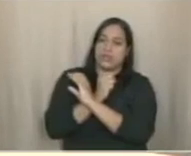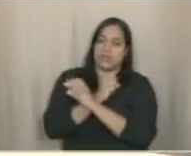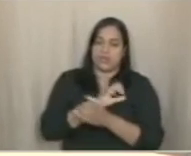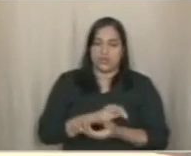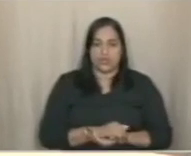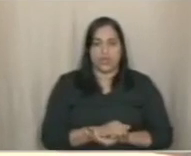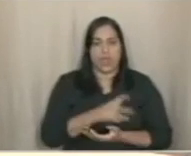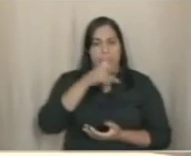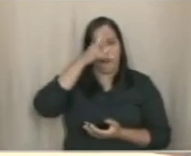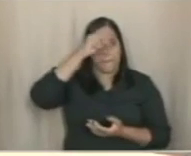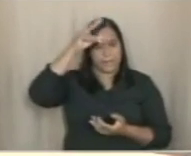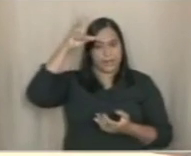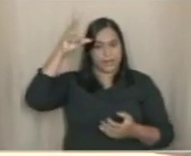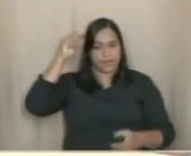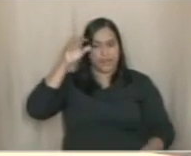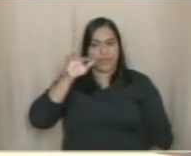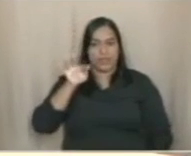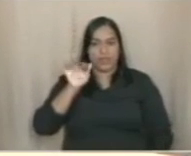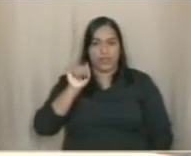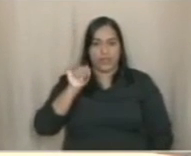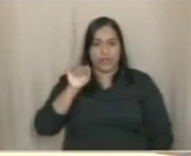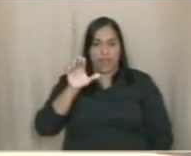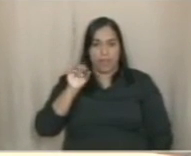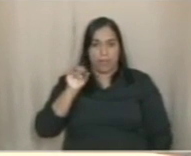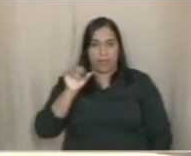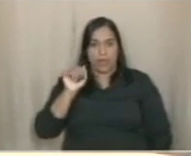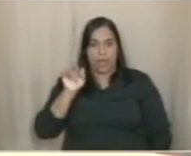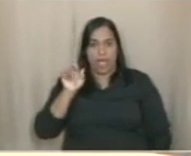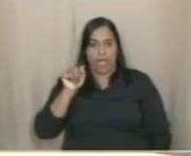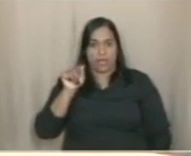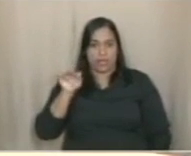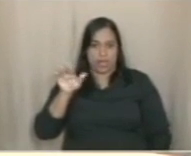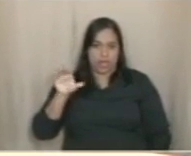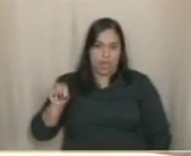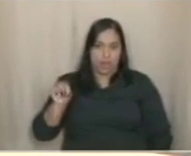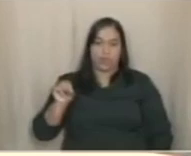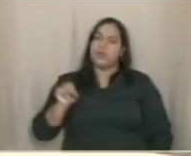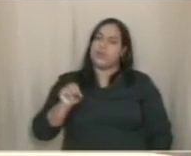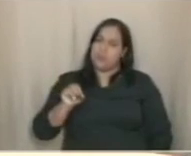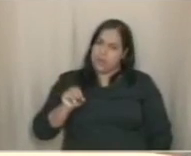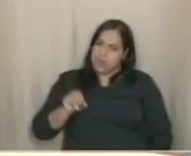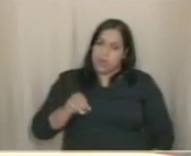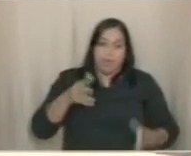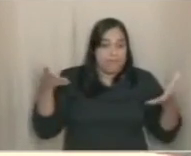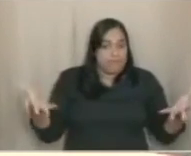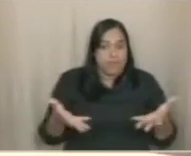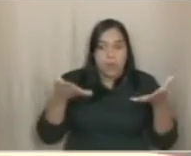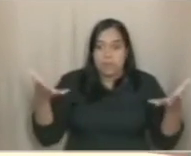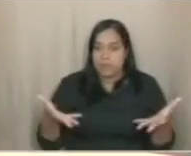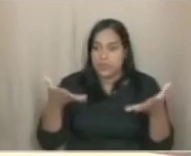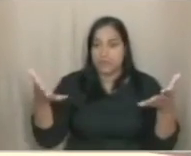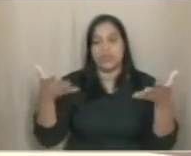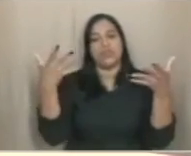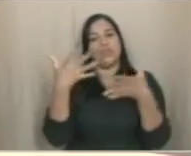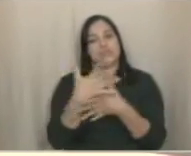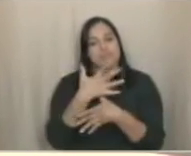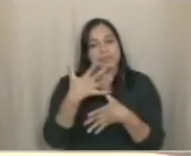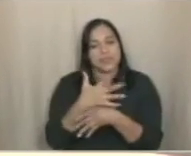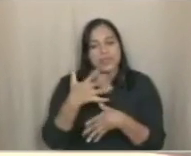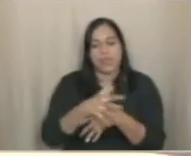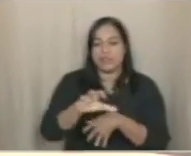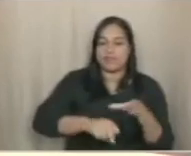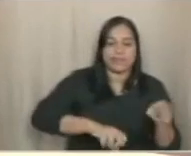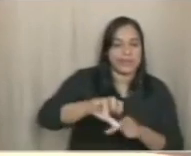aquele prefeito Fábio Aragão, numa atitude honrosa, mobilizou toda uma cidade para